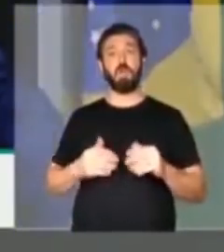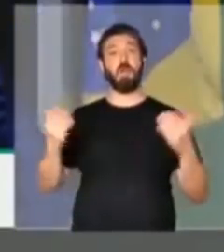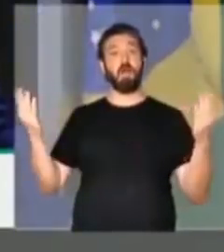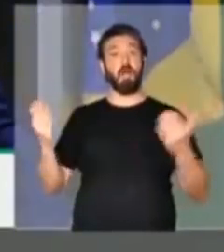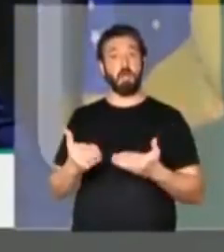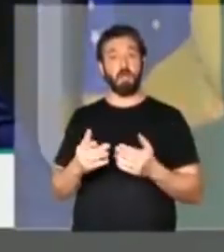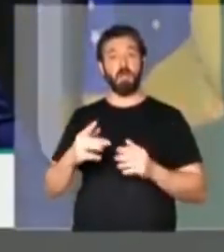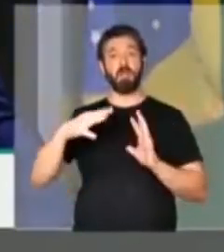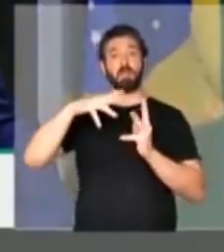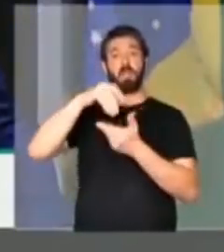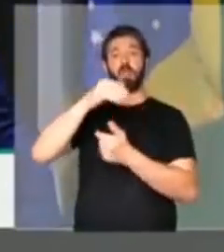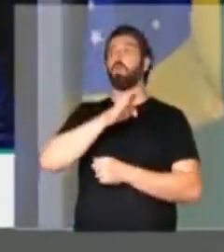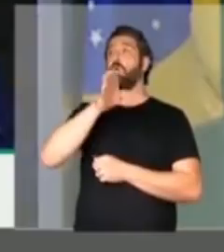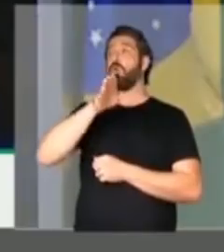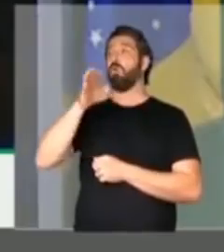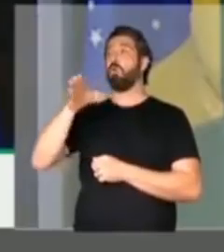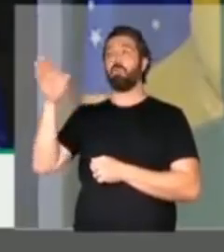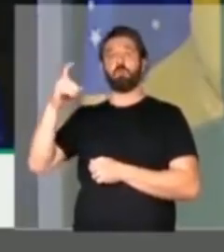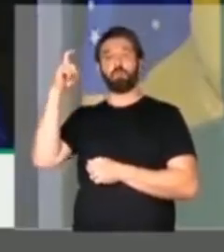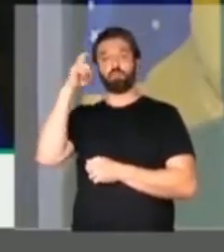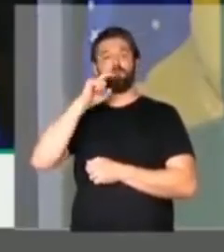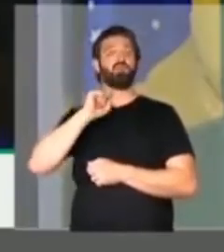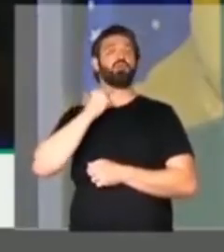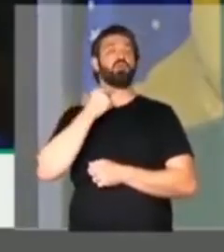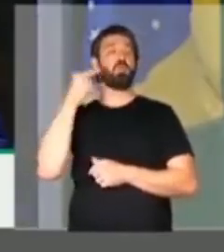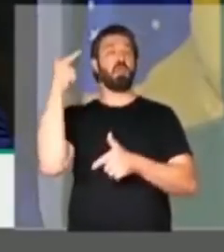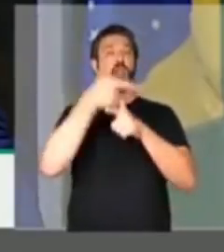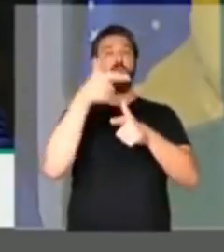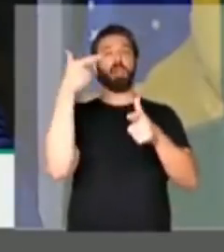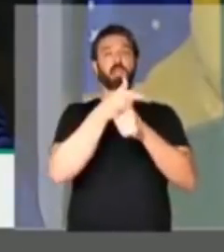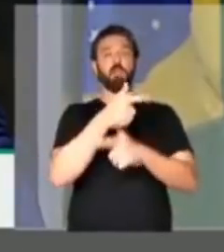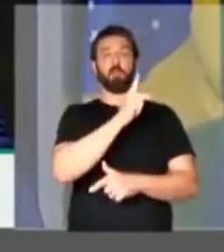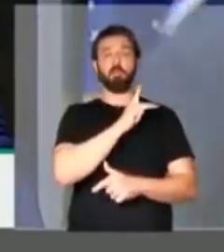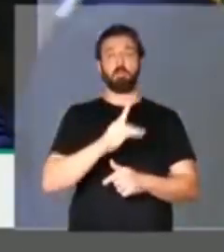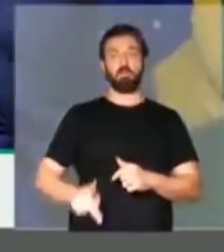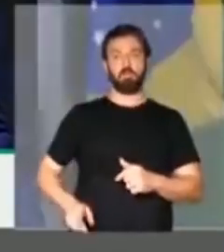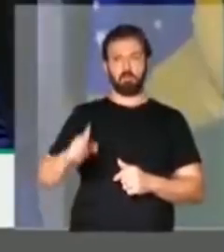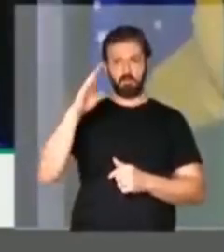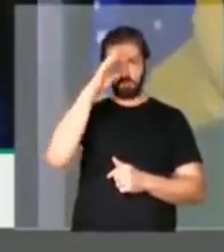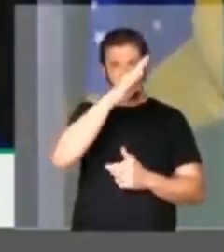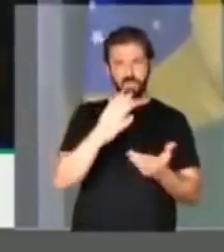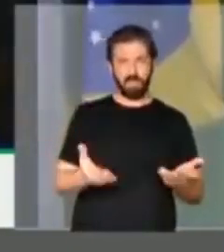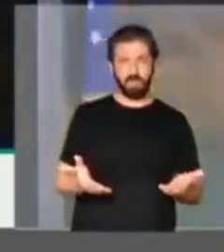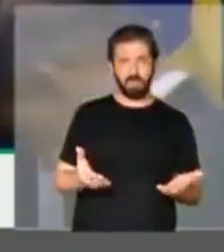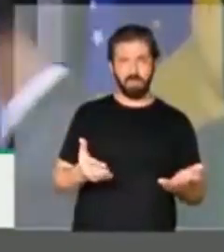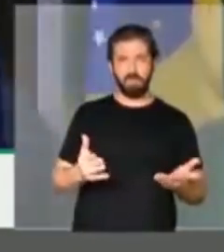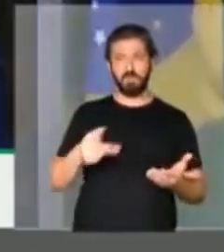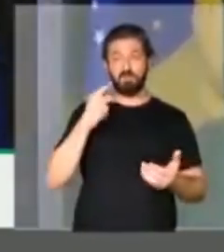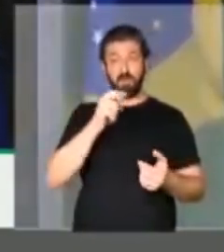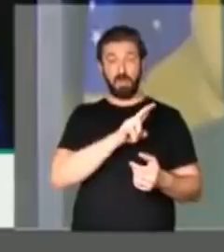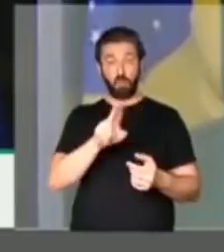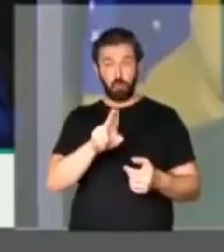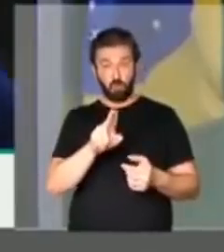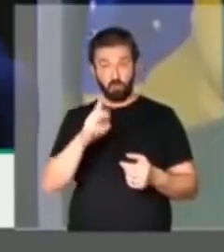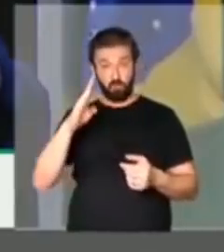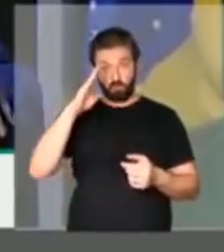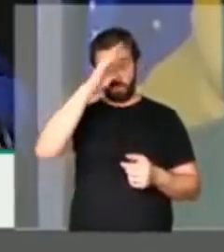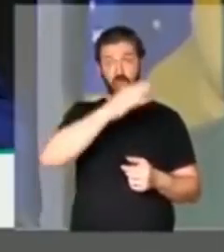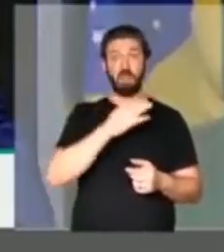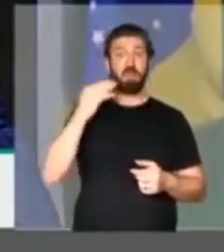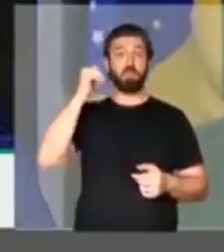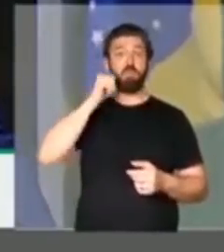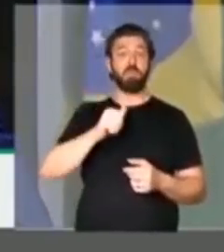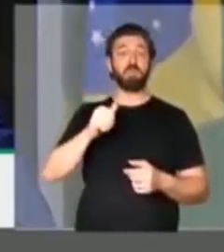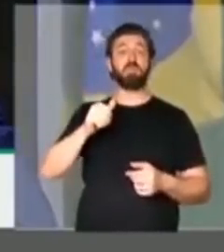está pelo mundo querendo difamar, caluniar o presidente, querendo associá-lo, inclusive, à morte